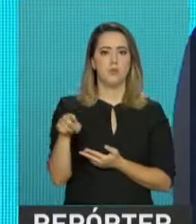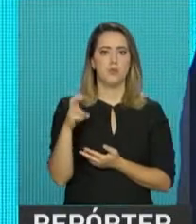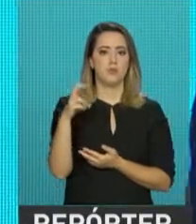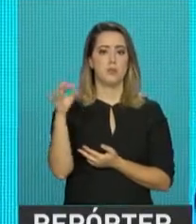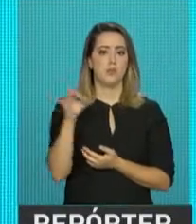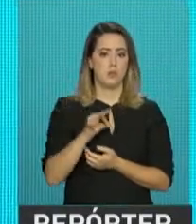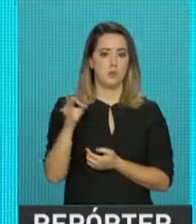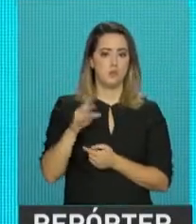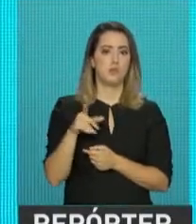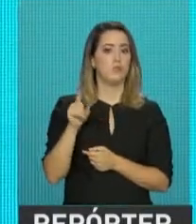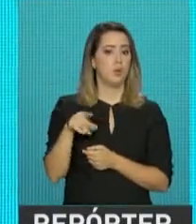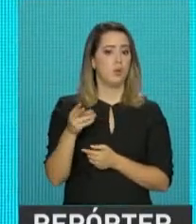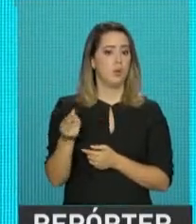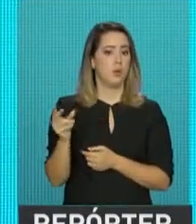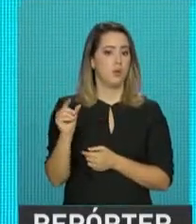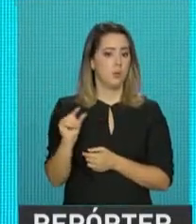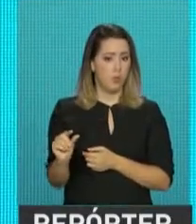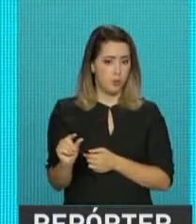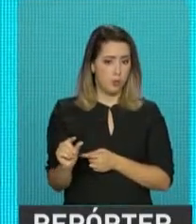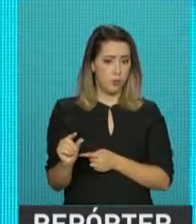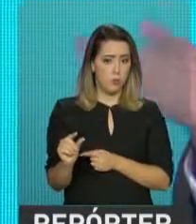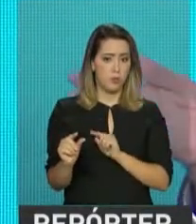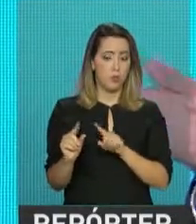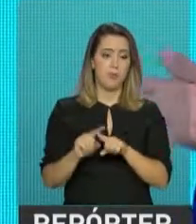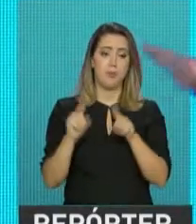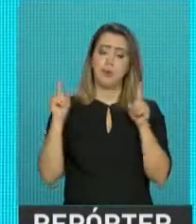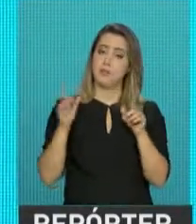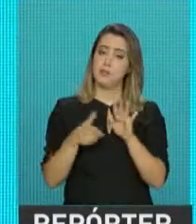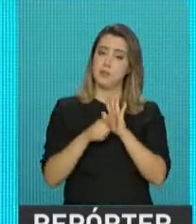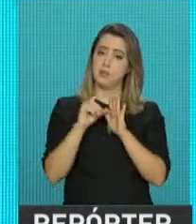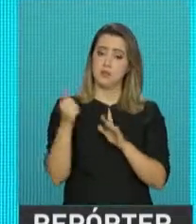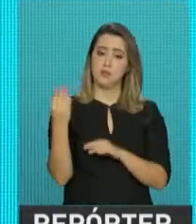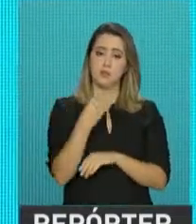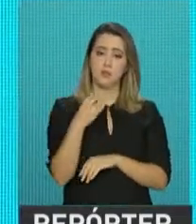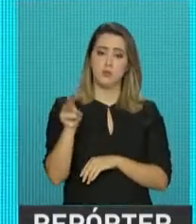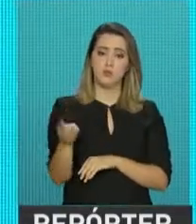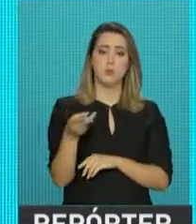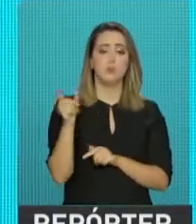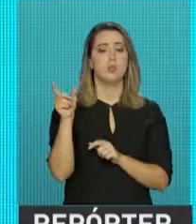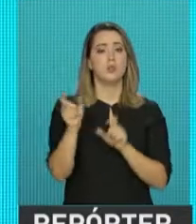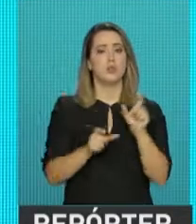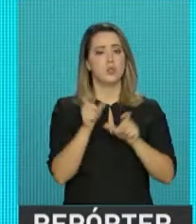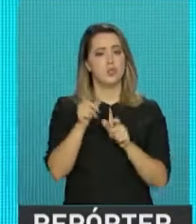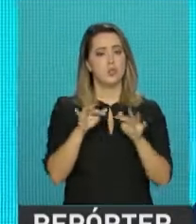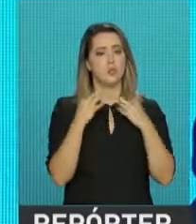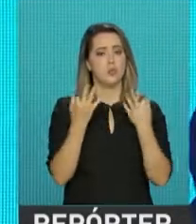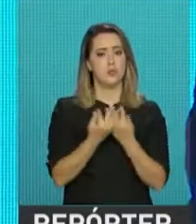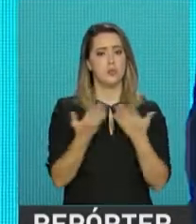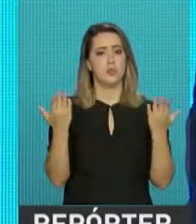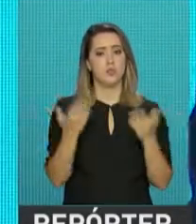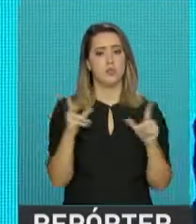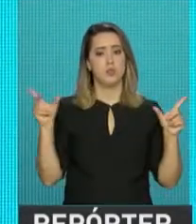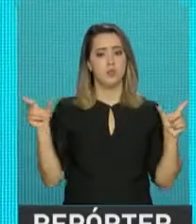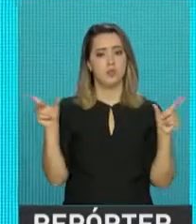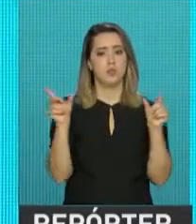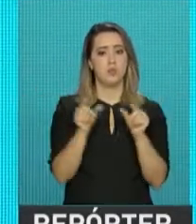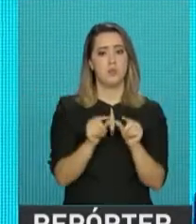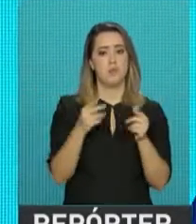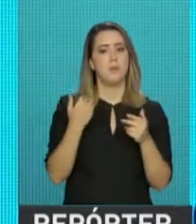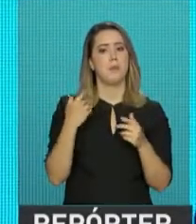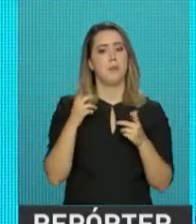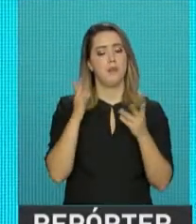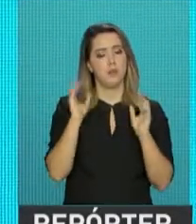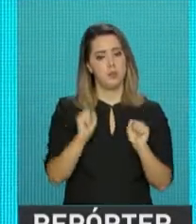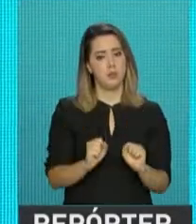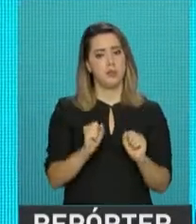por cento parece pouco mas são 14 milhões eram 14 milhões de famílias osmar conseguiu reduzir agora e sobre como